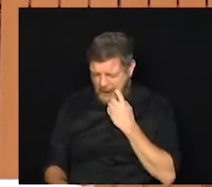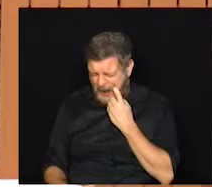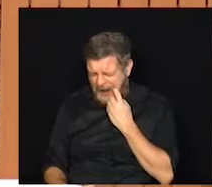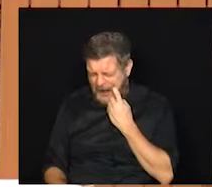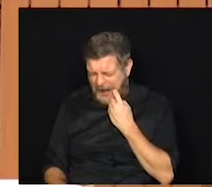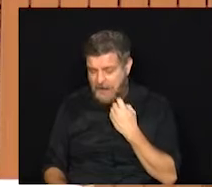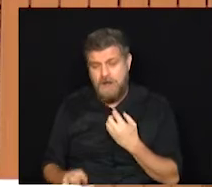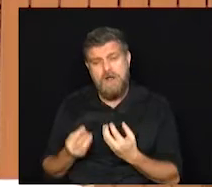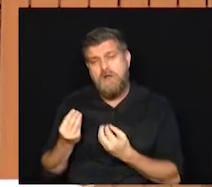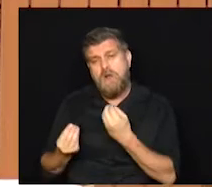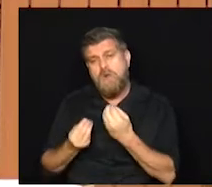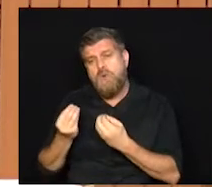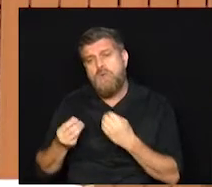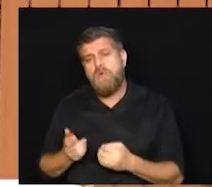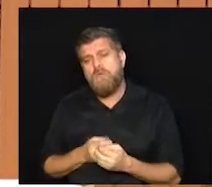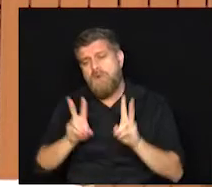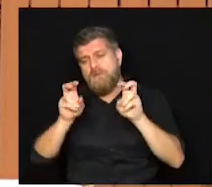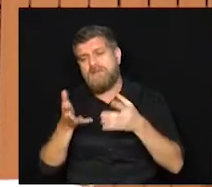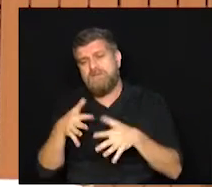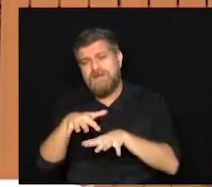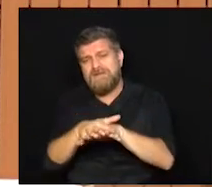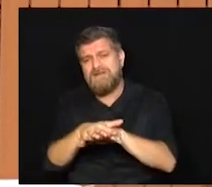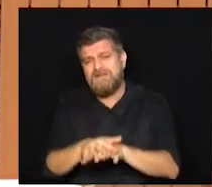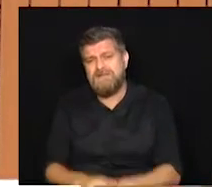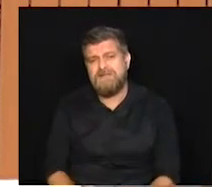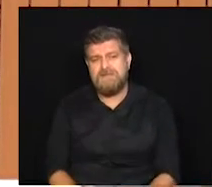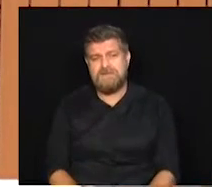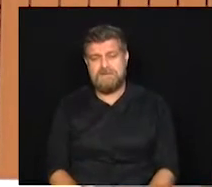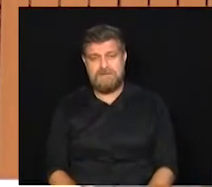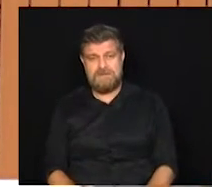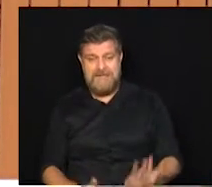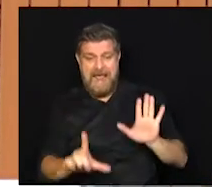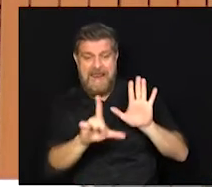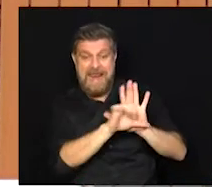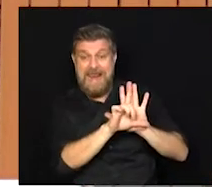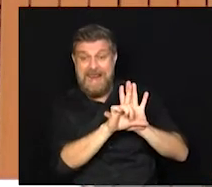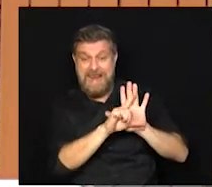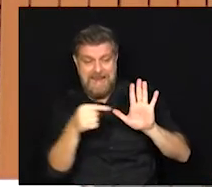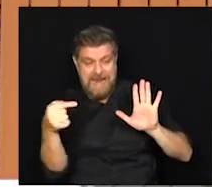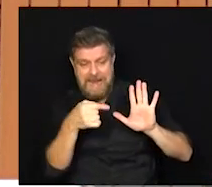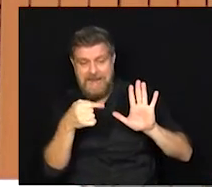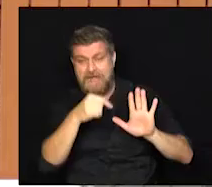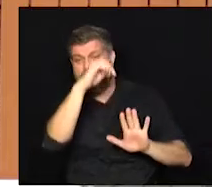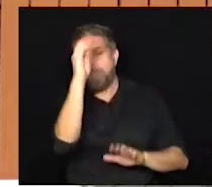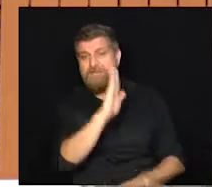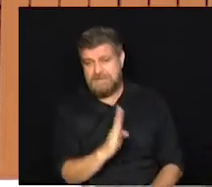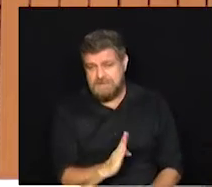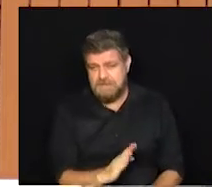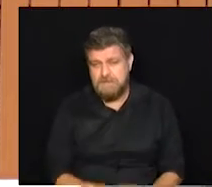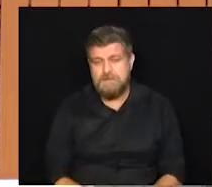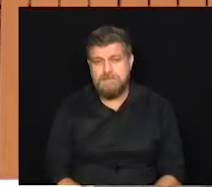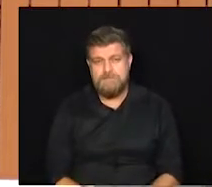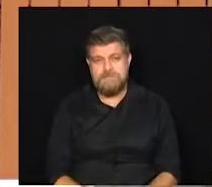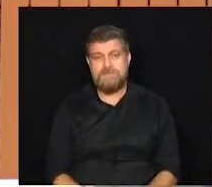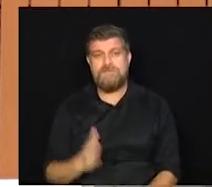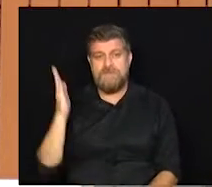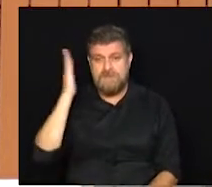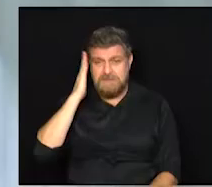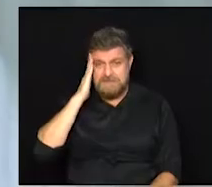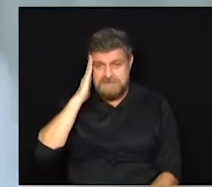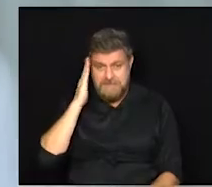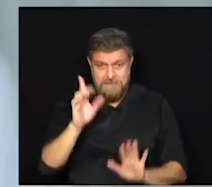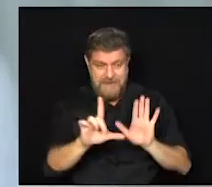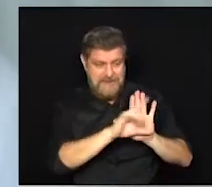tema de inclusão no direito brasileiro? Bom, A gente sabe que o direito, as leis,